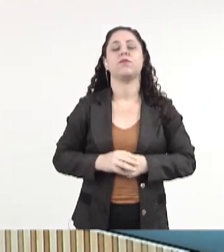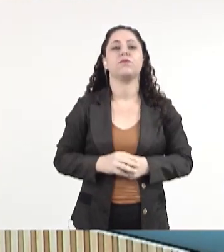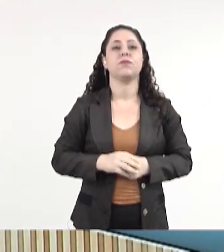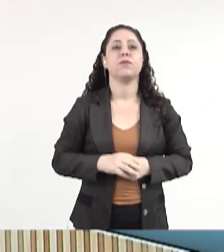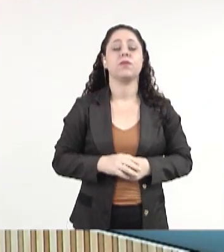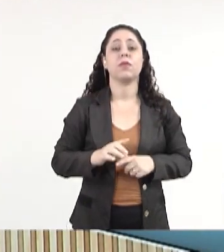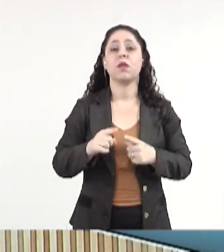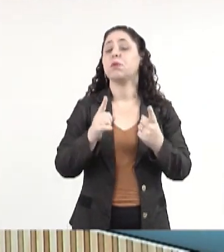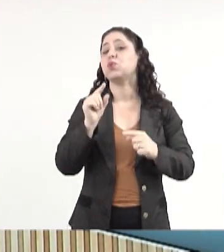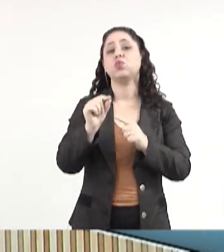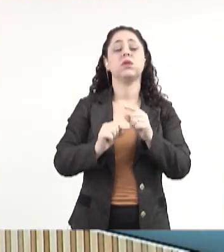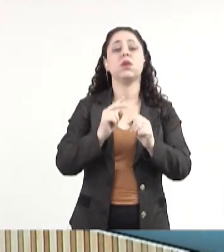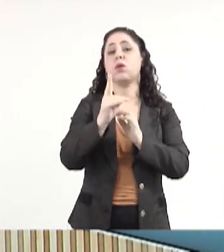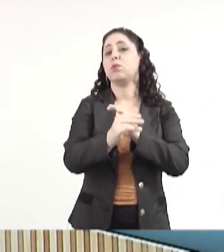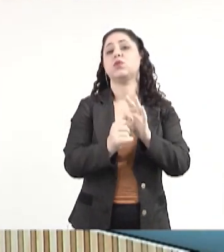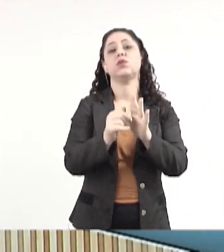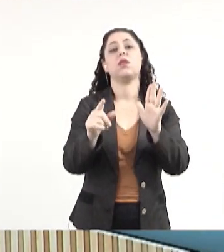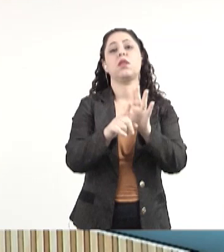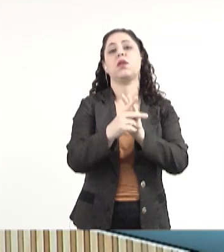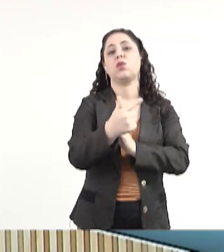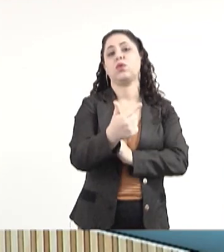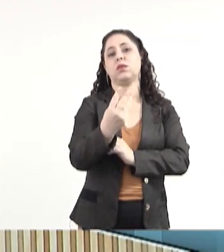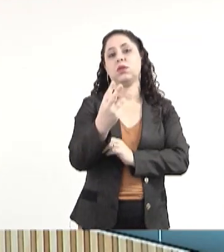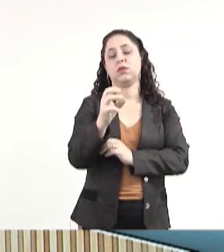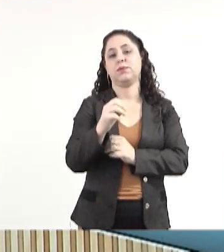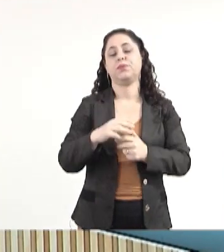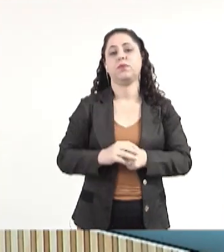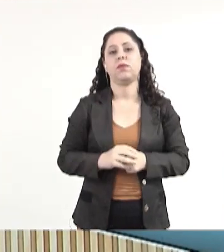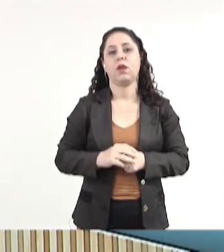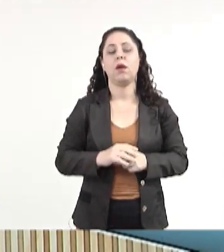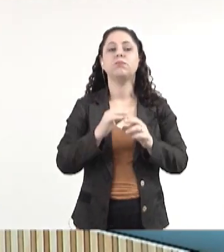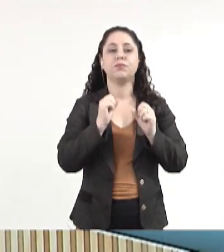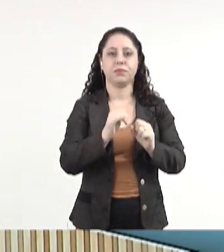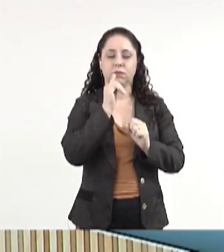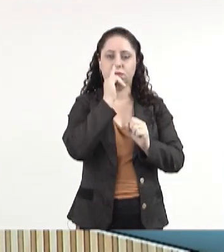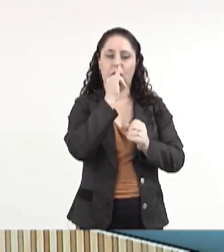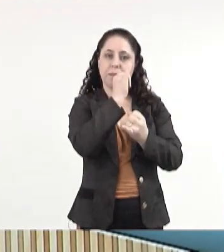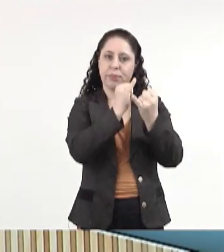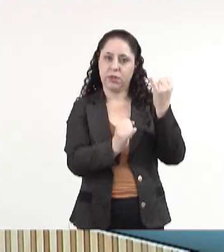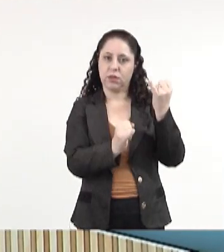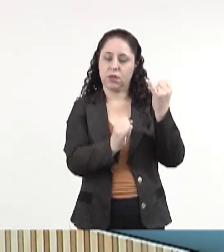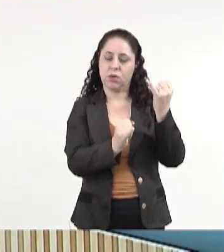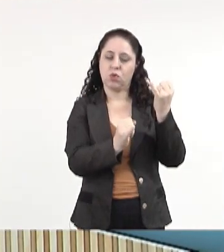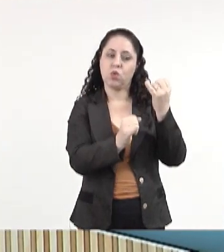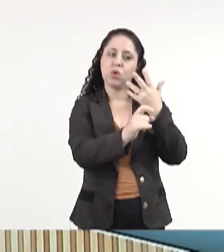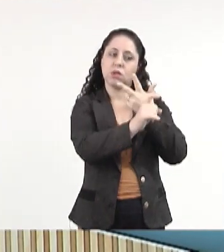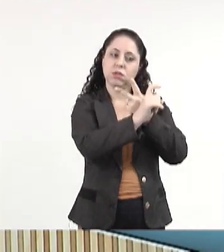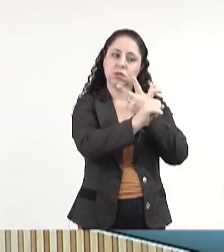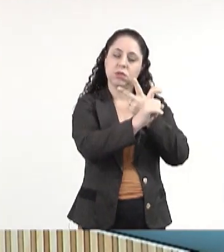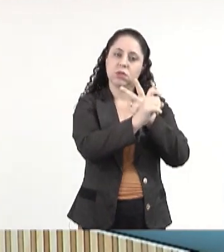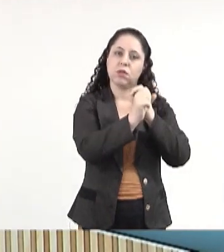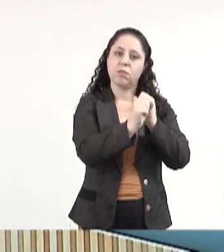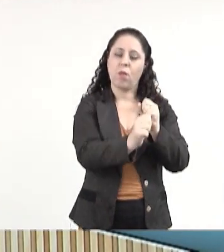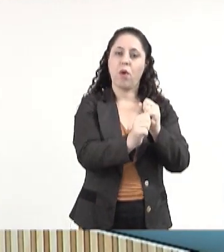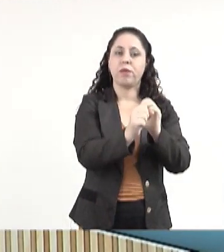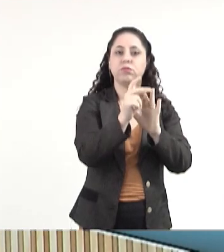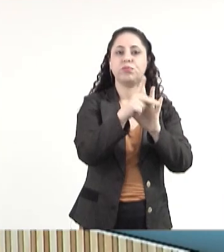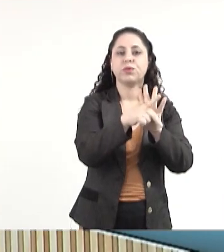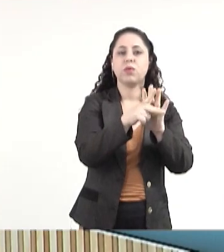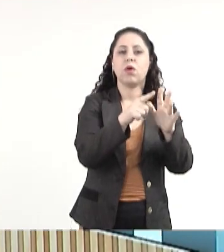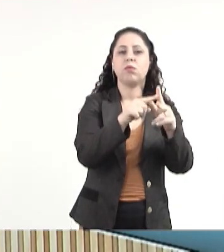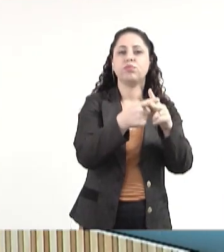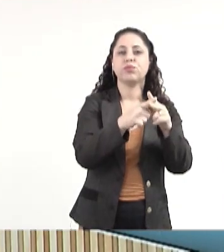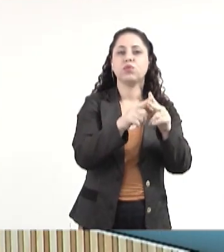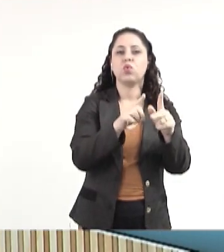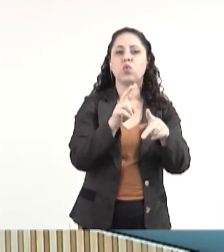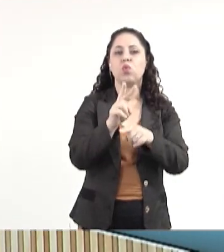MS. Mas o que é o projeto de lei 230? Ele autoriza o financiamento parcial pelo Poder Executivo para o Programa de